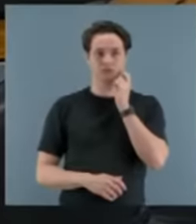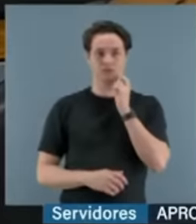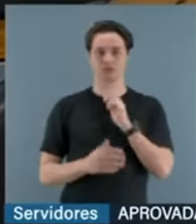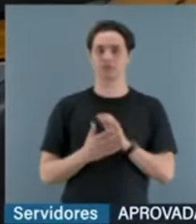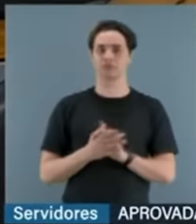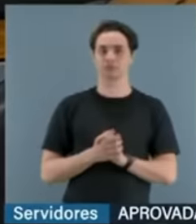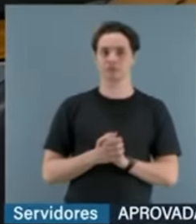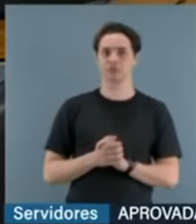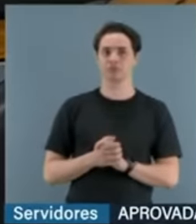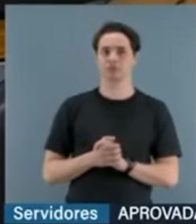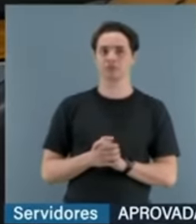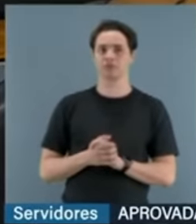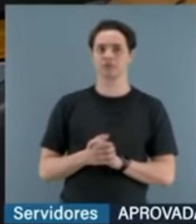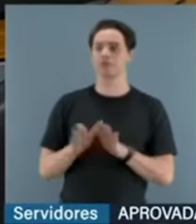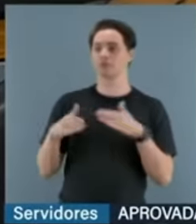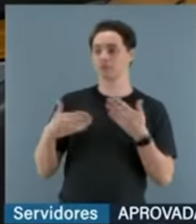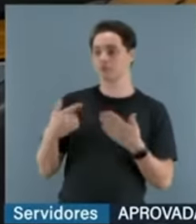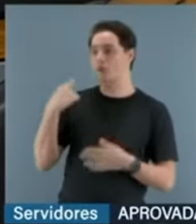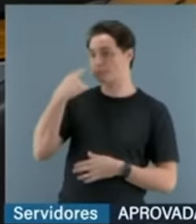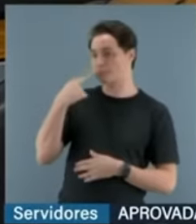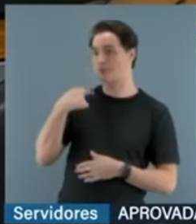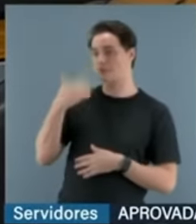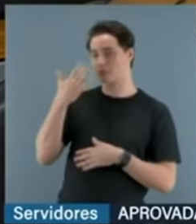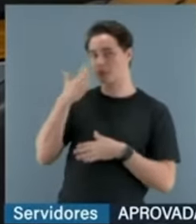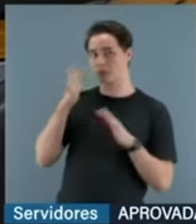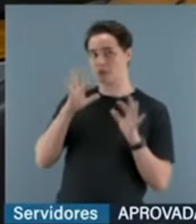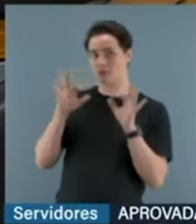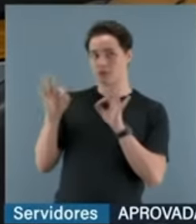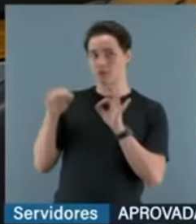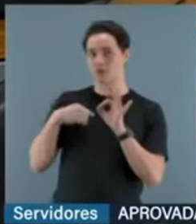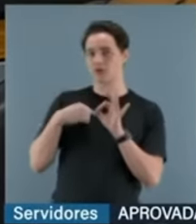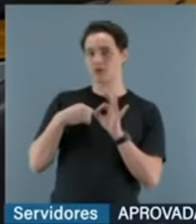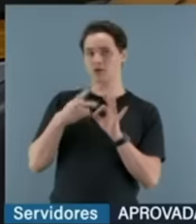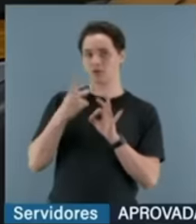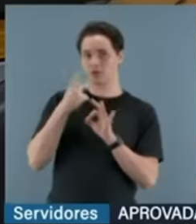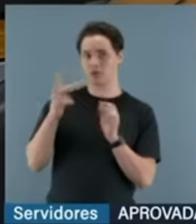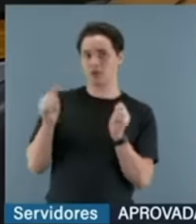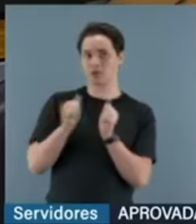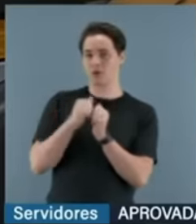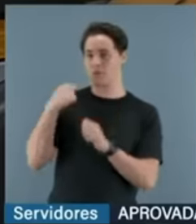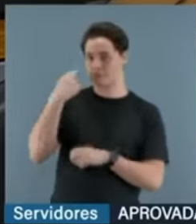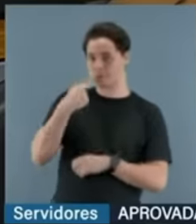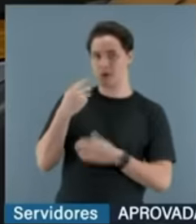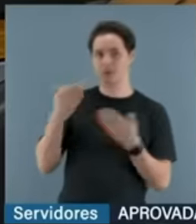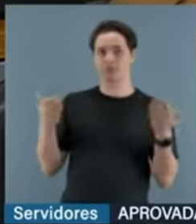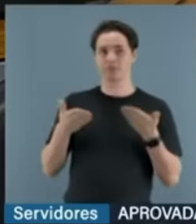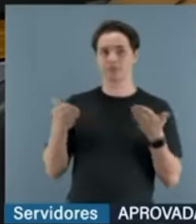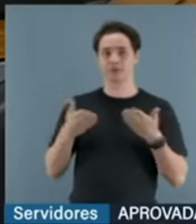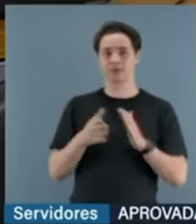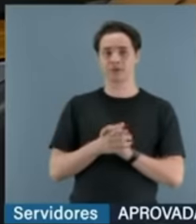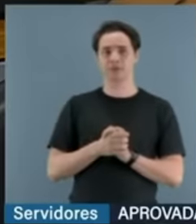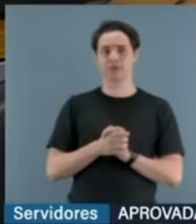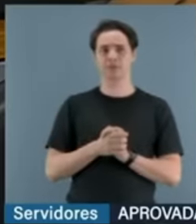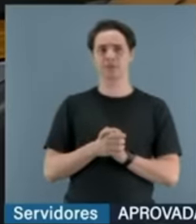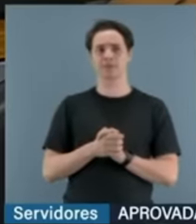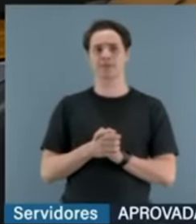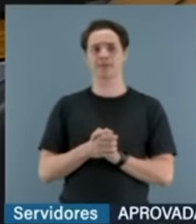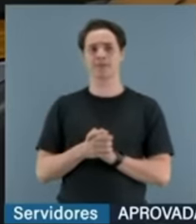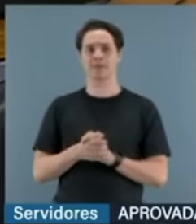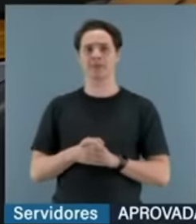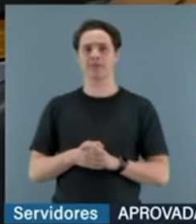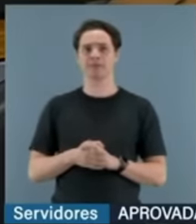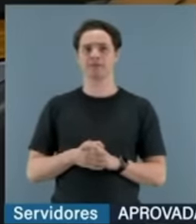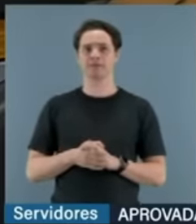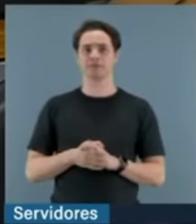Doutor, é algo que o senhor tem que prestar atenção. Estou falando para o advogado. Preste atenção em intimidações